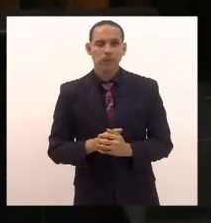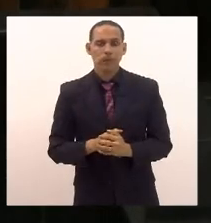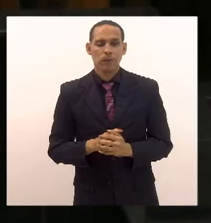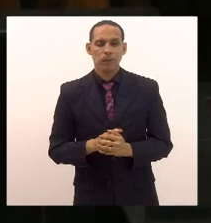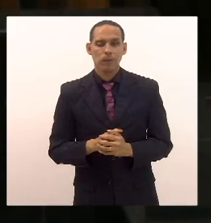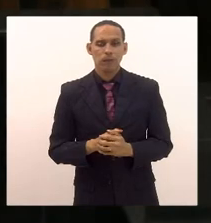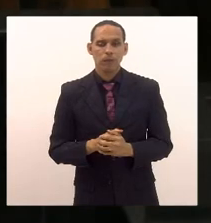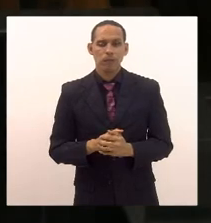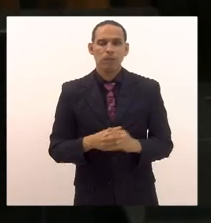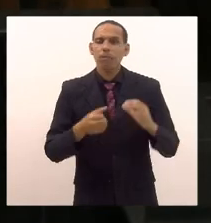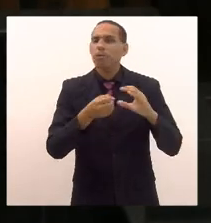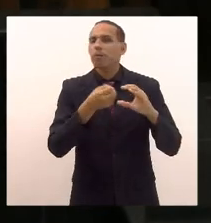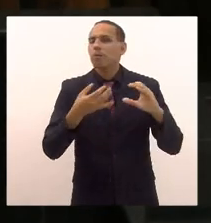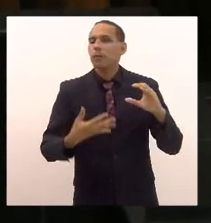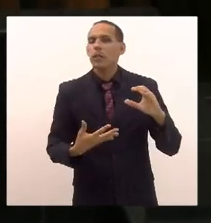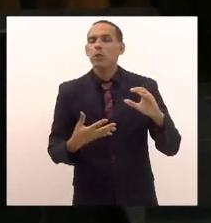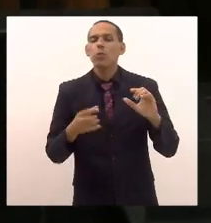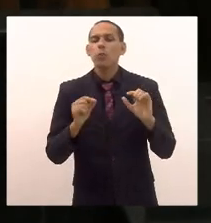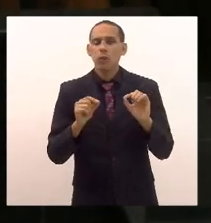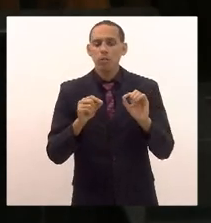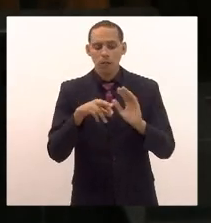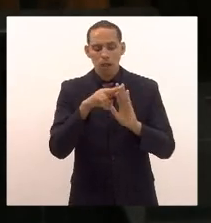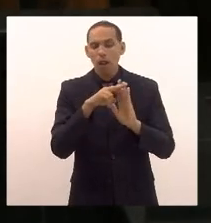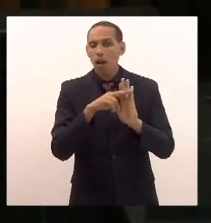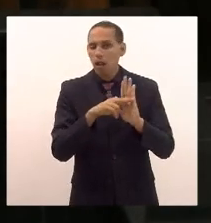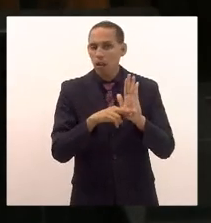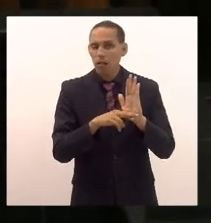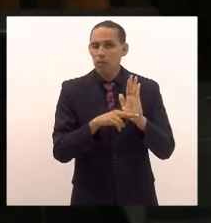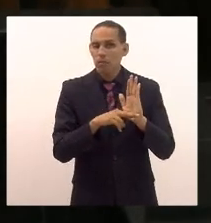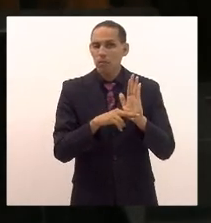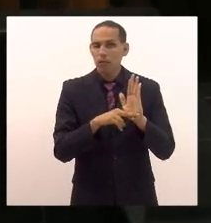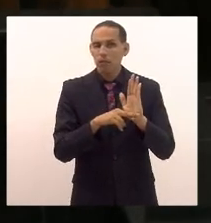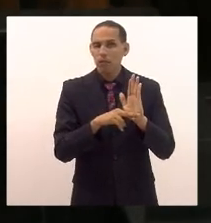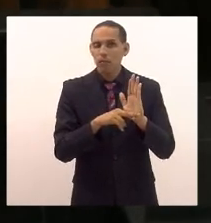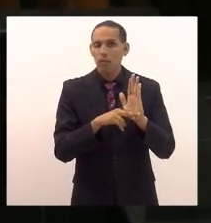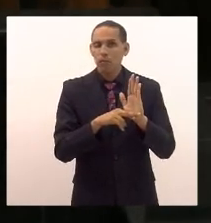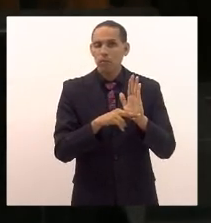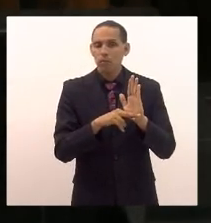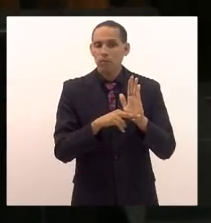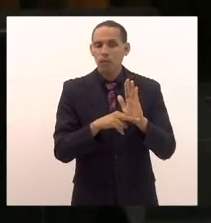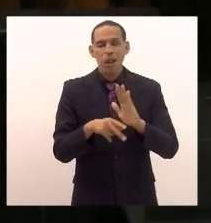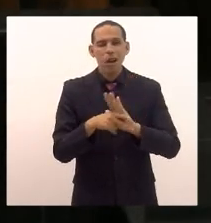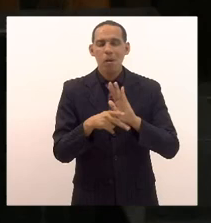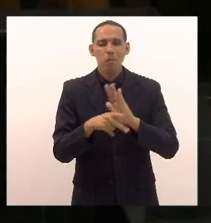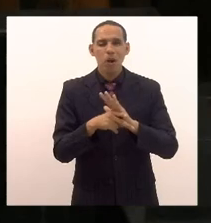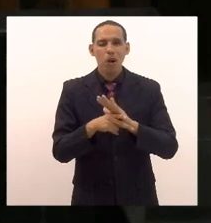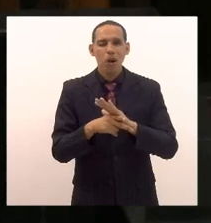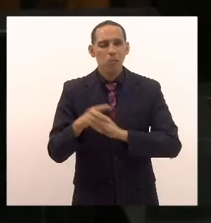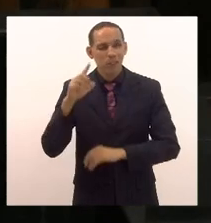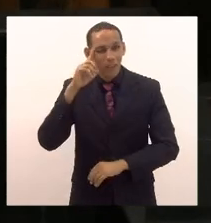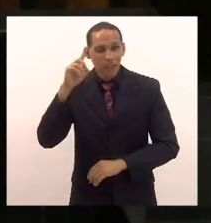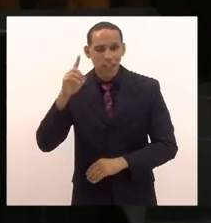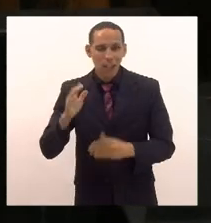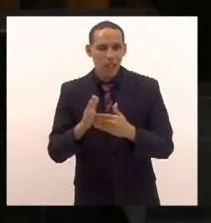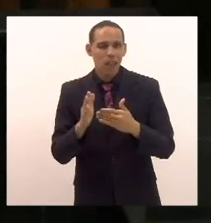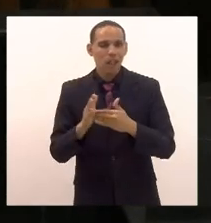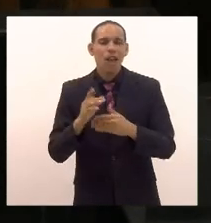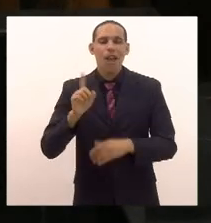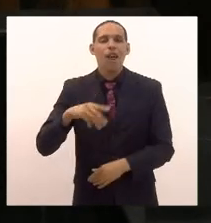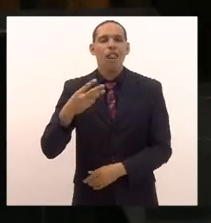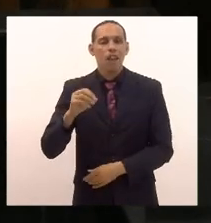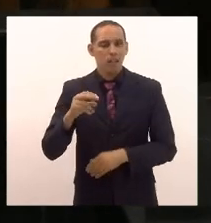se caracteriza na regra a data limite de 30 de junho